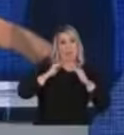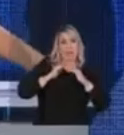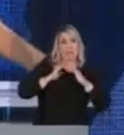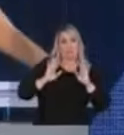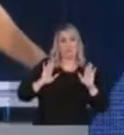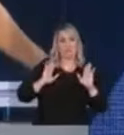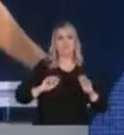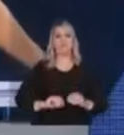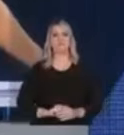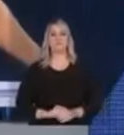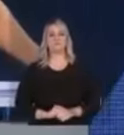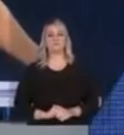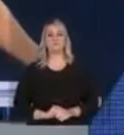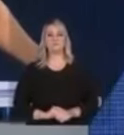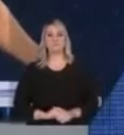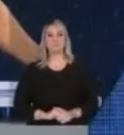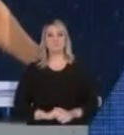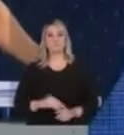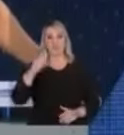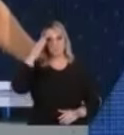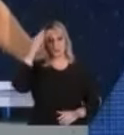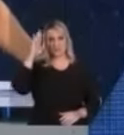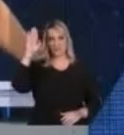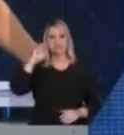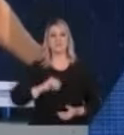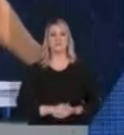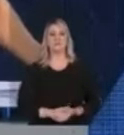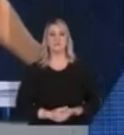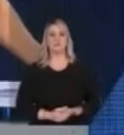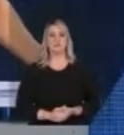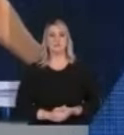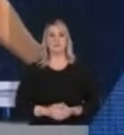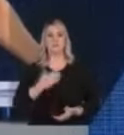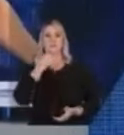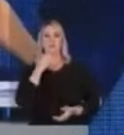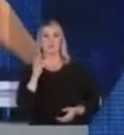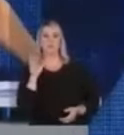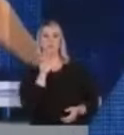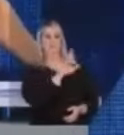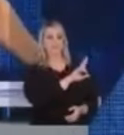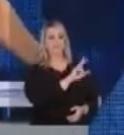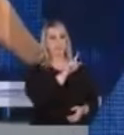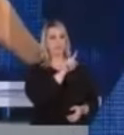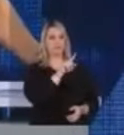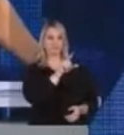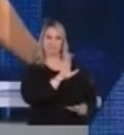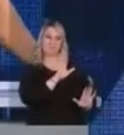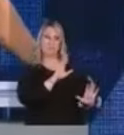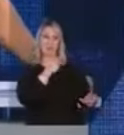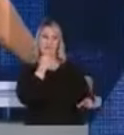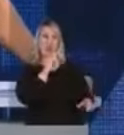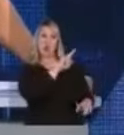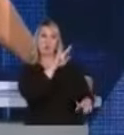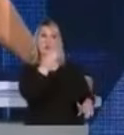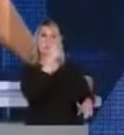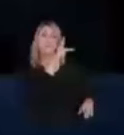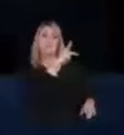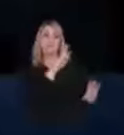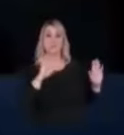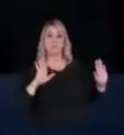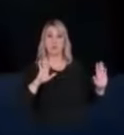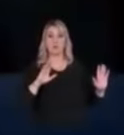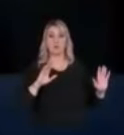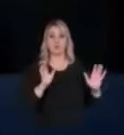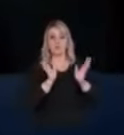vergonha Obrigada candidato candidato Pedro Paulo pediu direito de resposta mas o senhor não foi citado nominalmente a